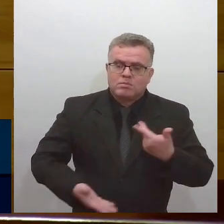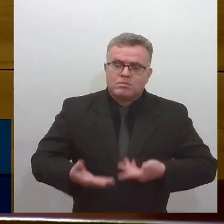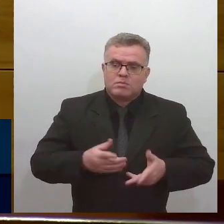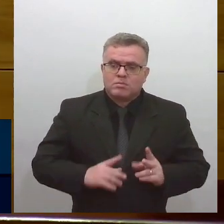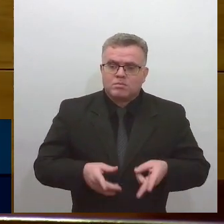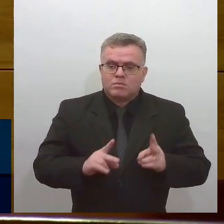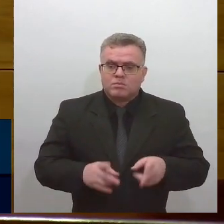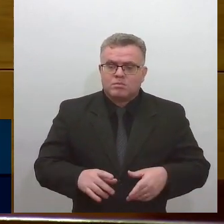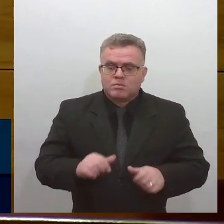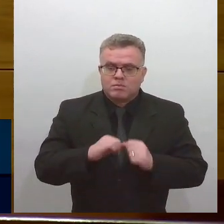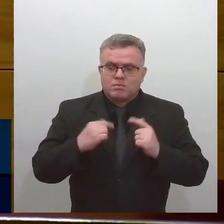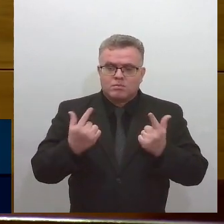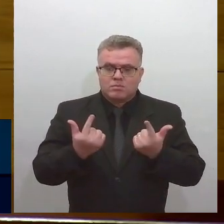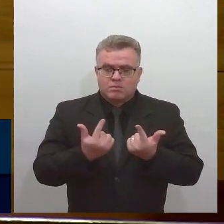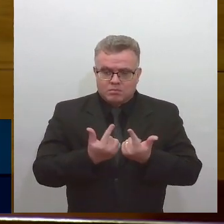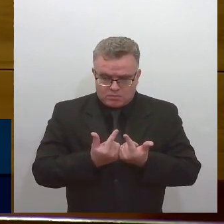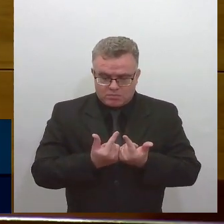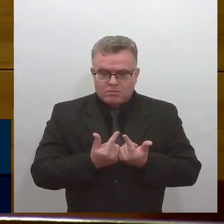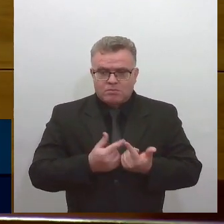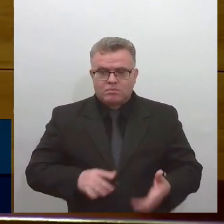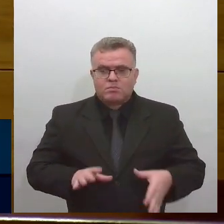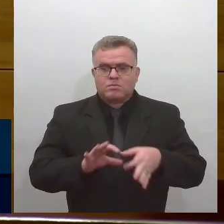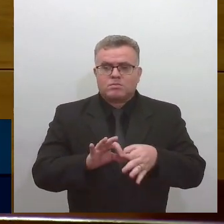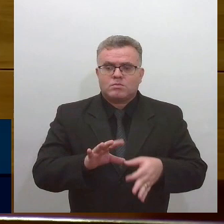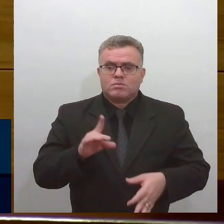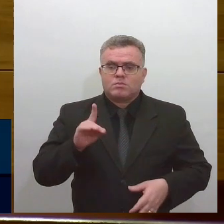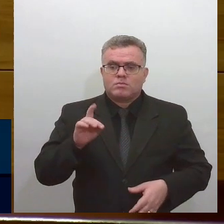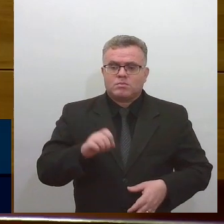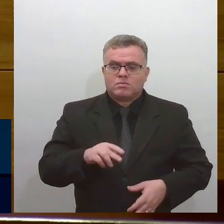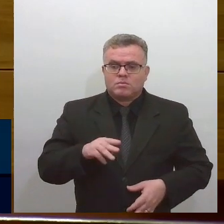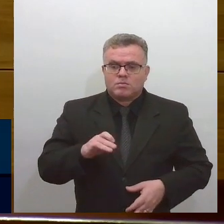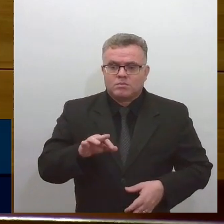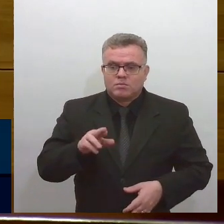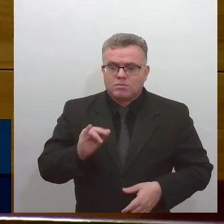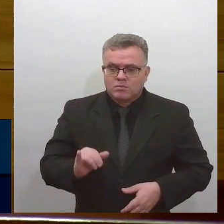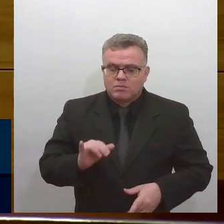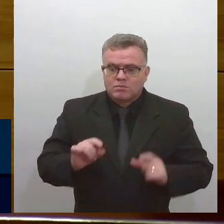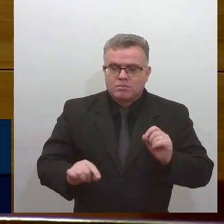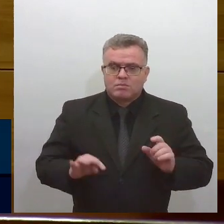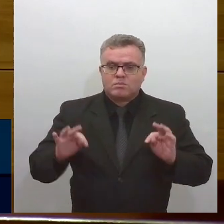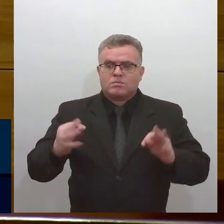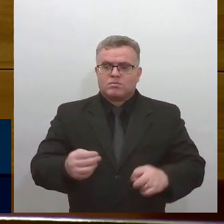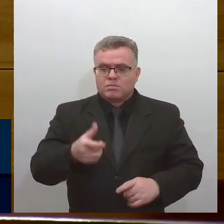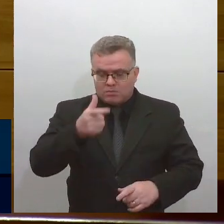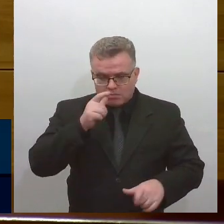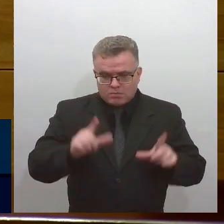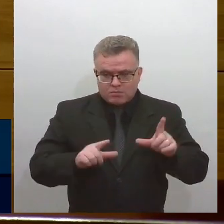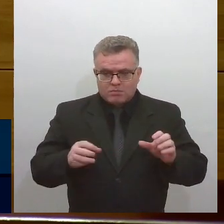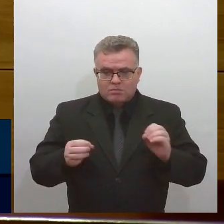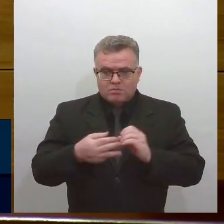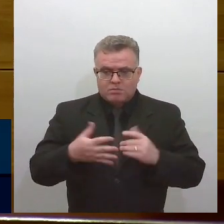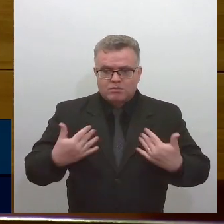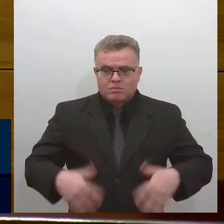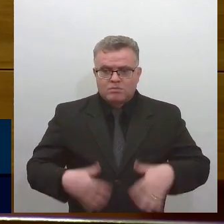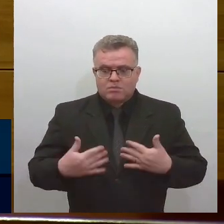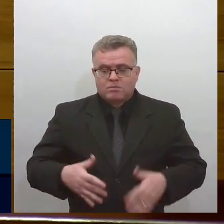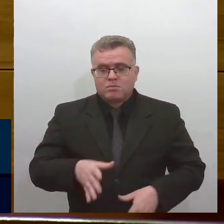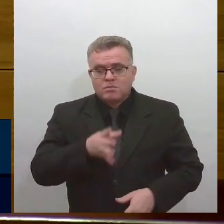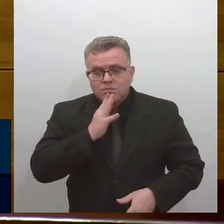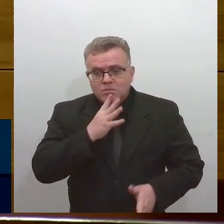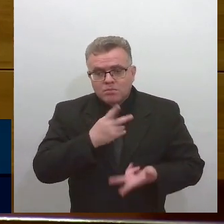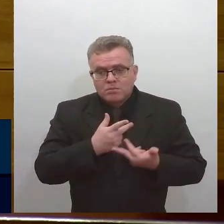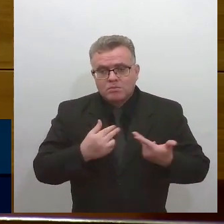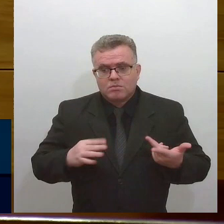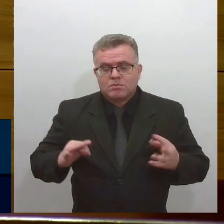legislativo e o próprio denit né também todos os telespectadores da TV ales também estão tomando conhecimento todo esse